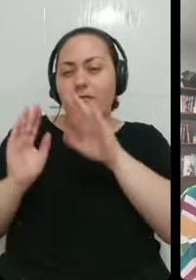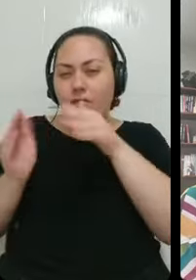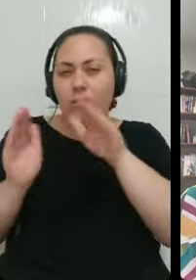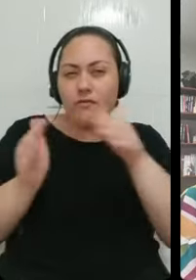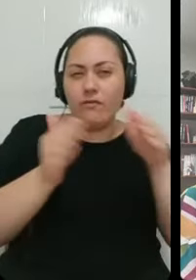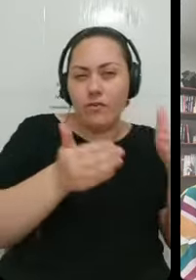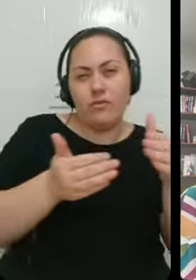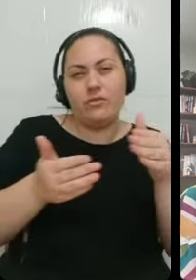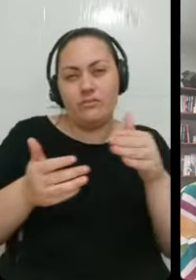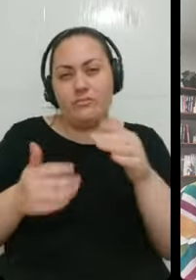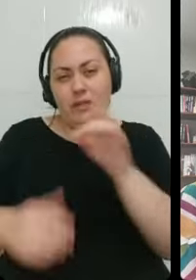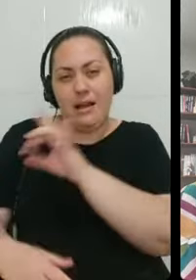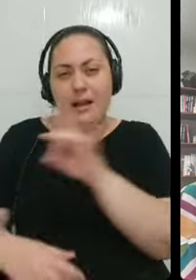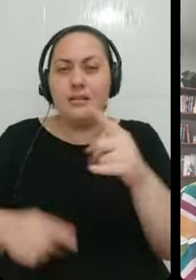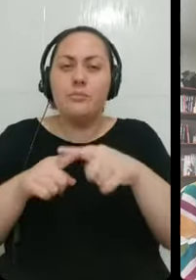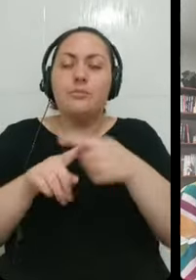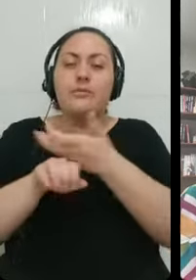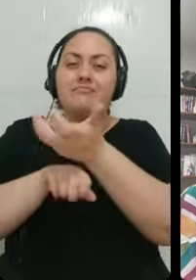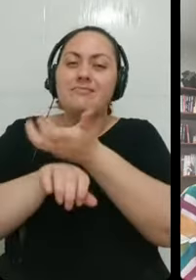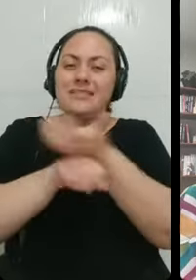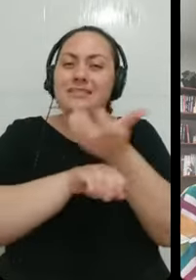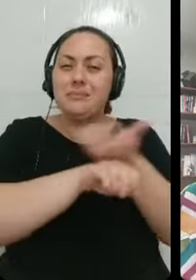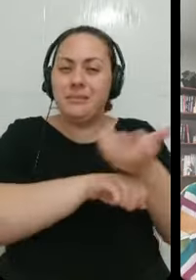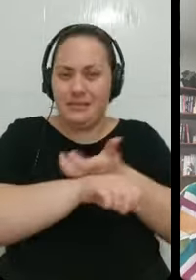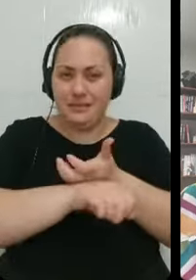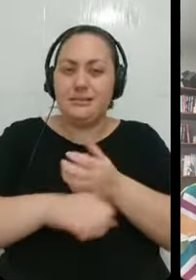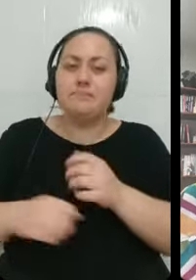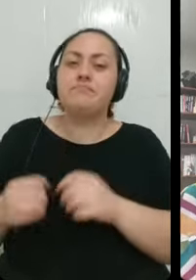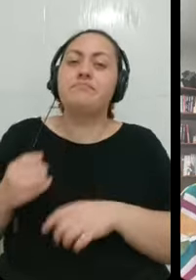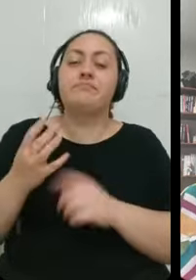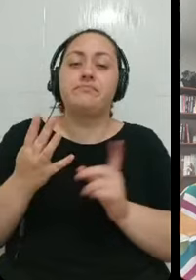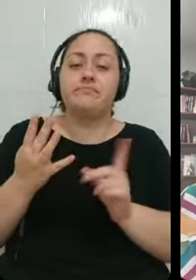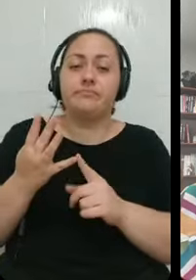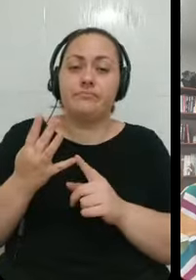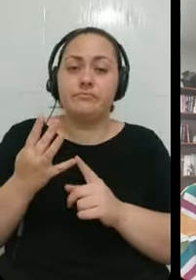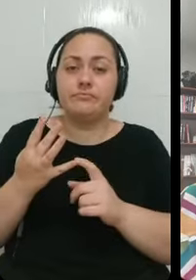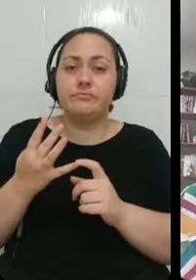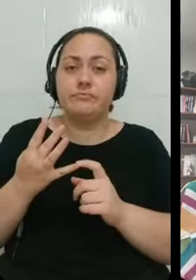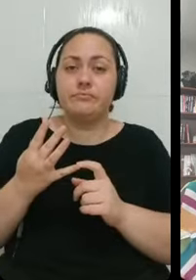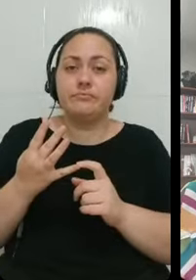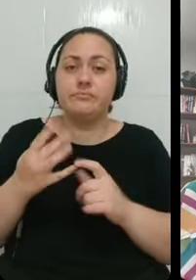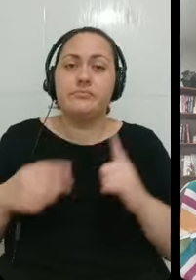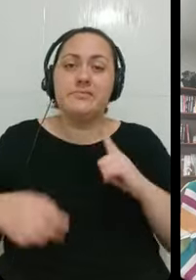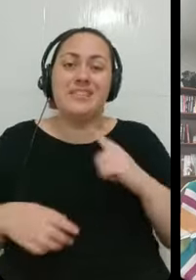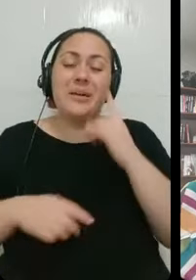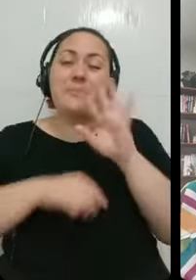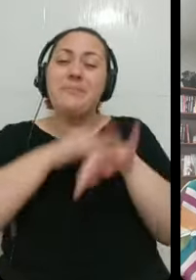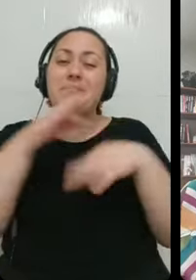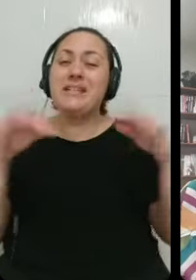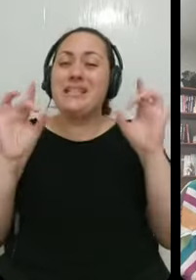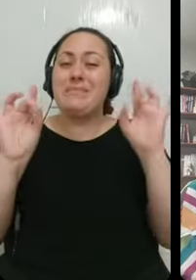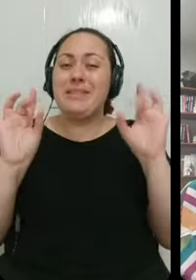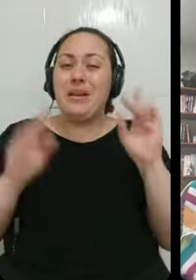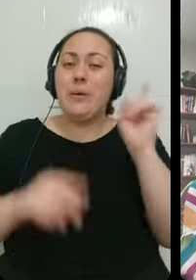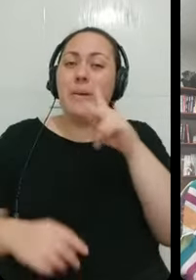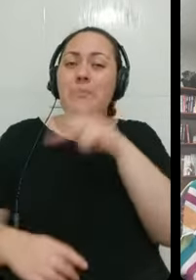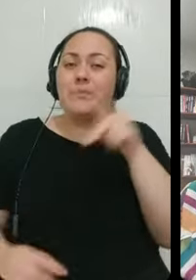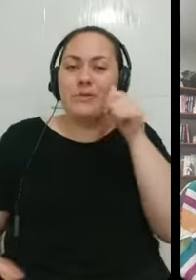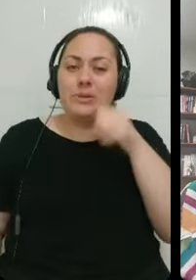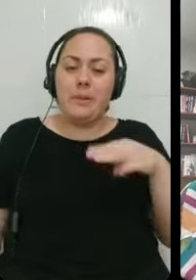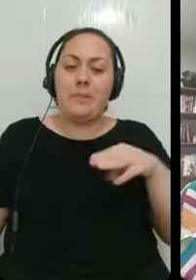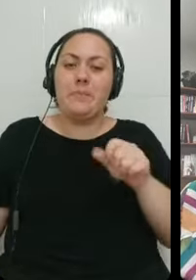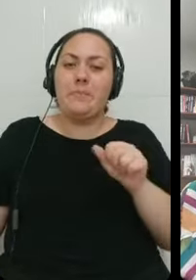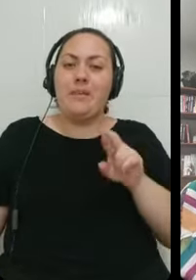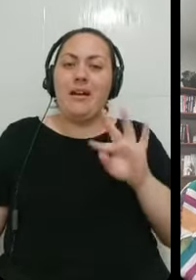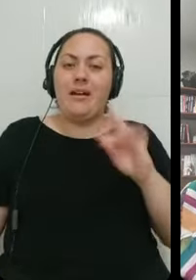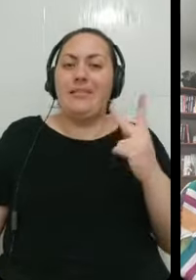trabalha de forma multidisciplinar, né? E a gente tem um presente especial que é a professora Marta, né? Porque